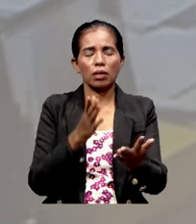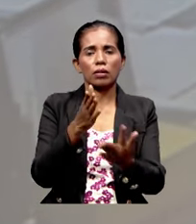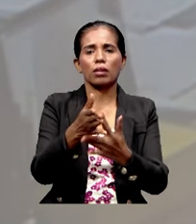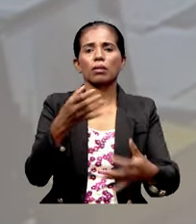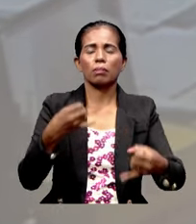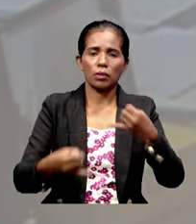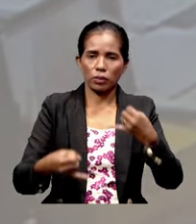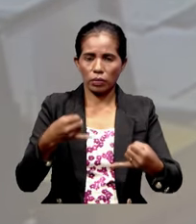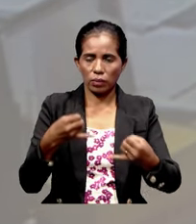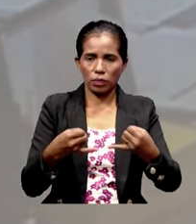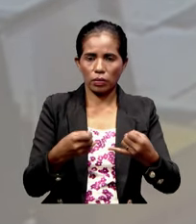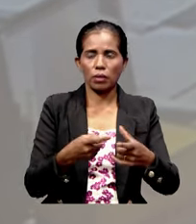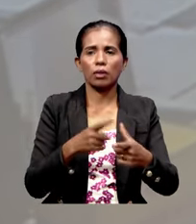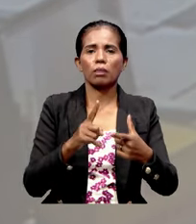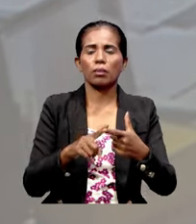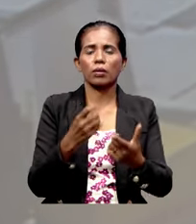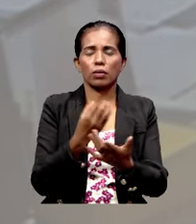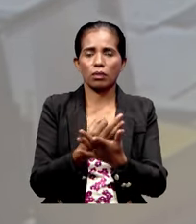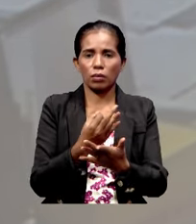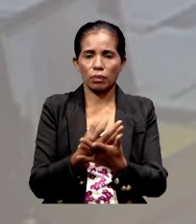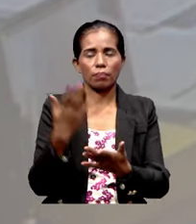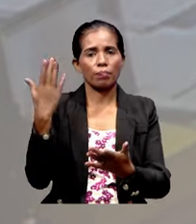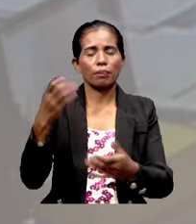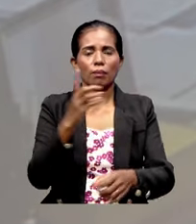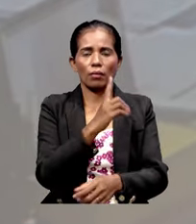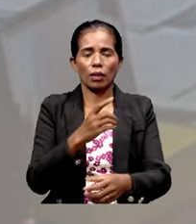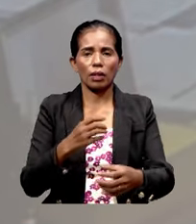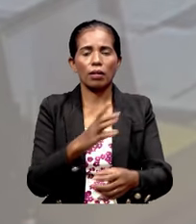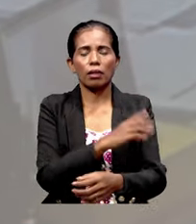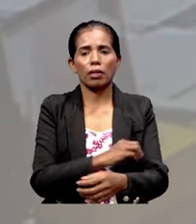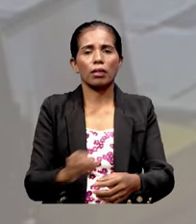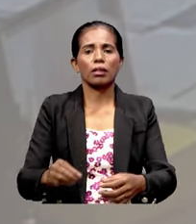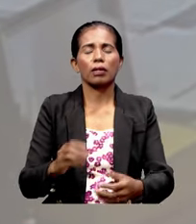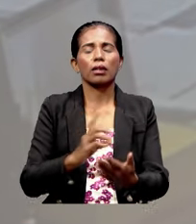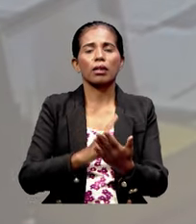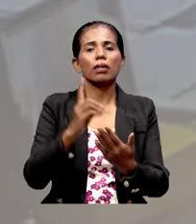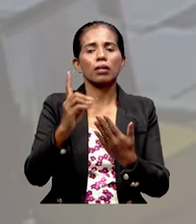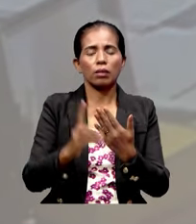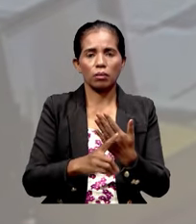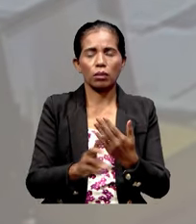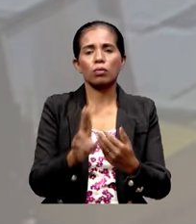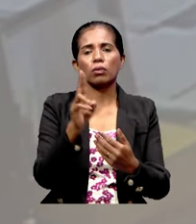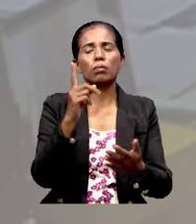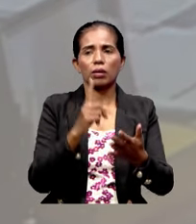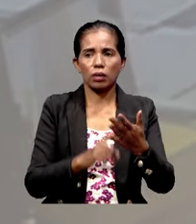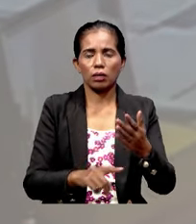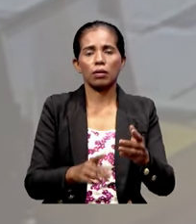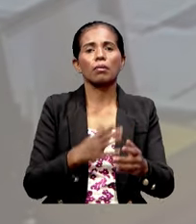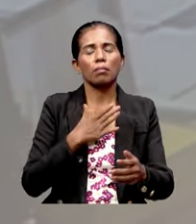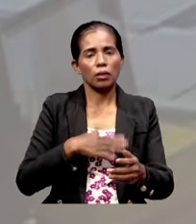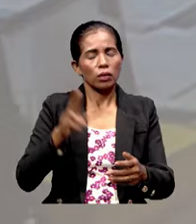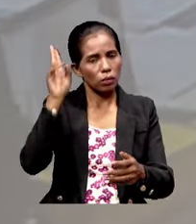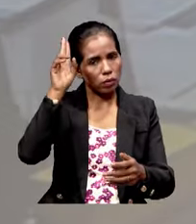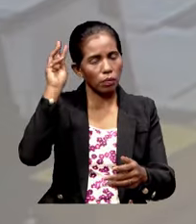justiça. Não temos ouça a capital menor no capital de desenvolvimento se usa a saída de. Por favor, excelência ministro,